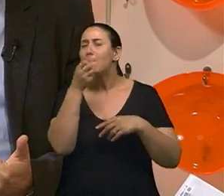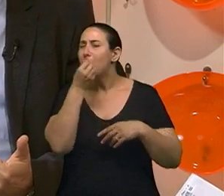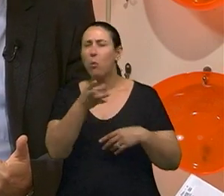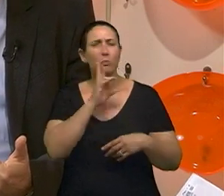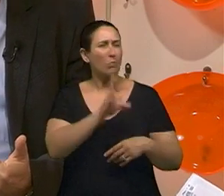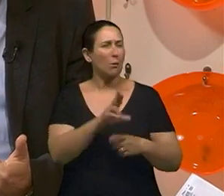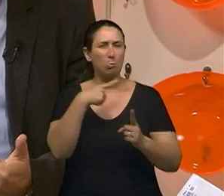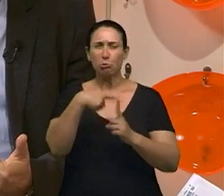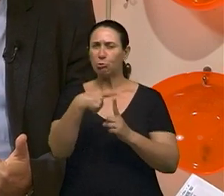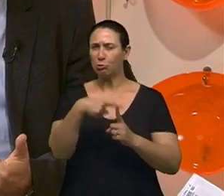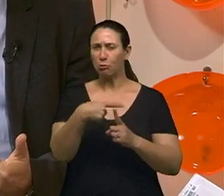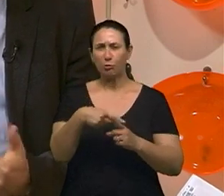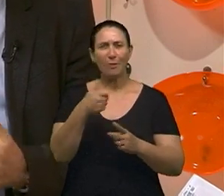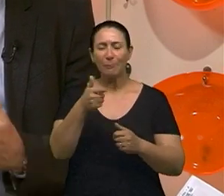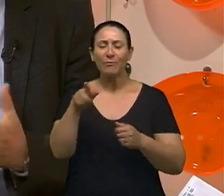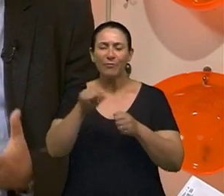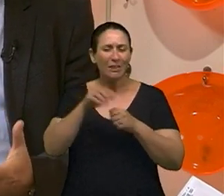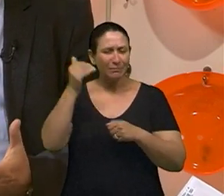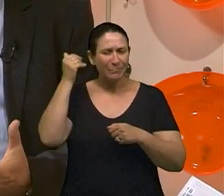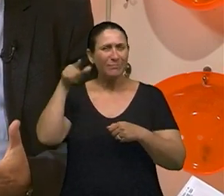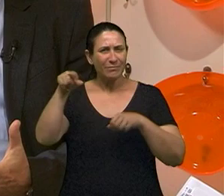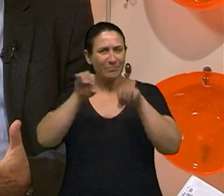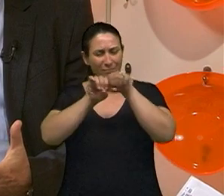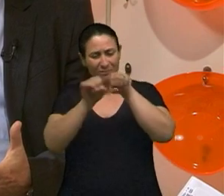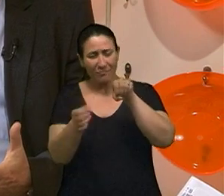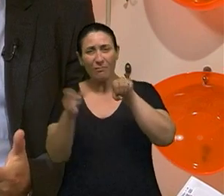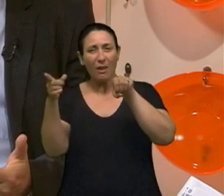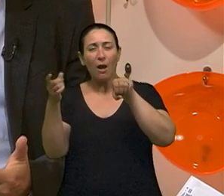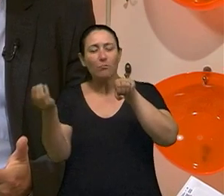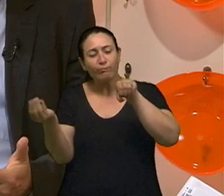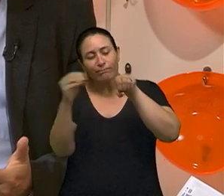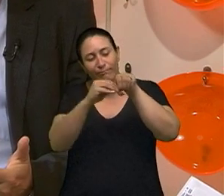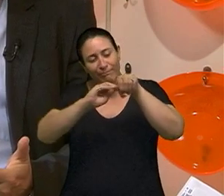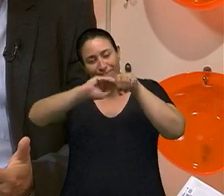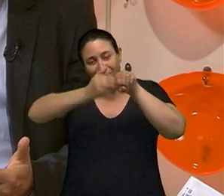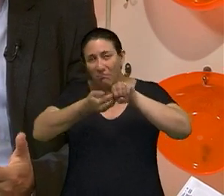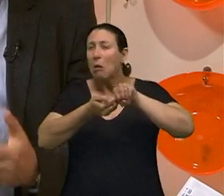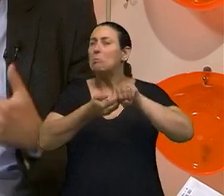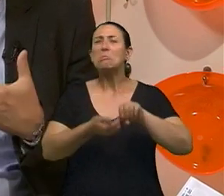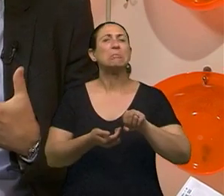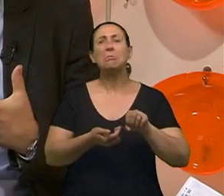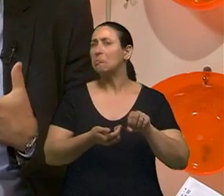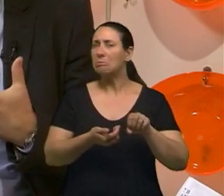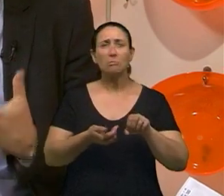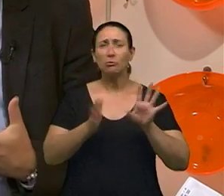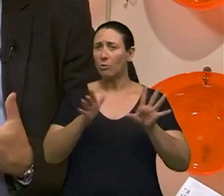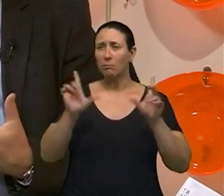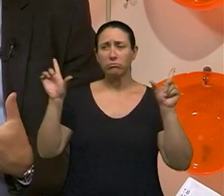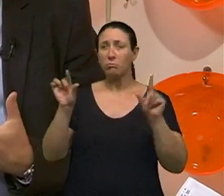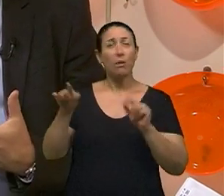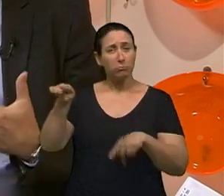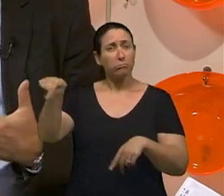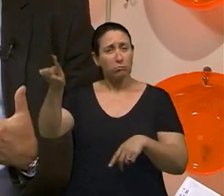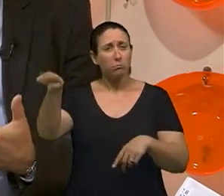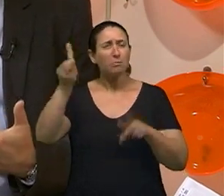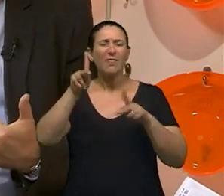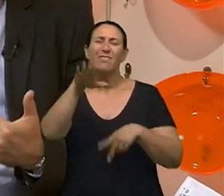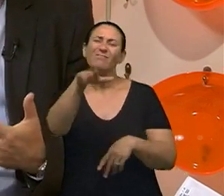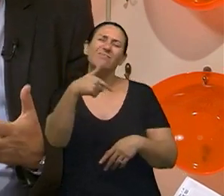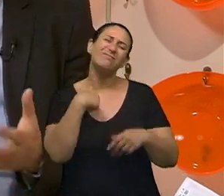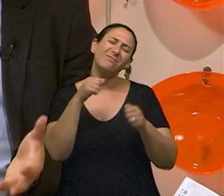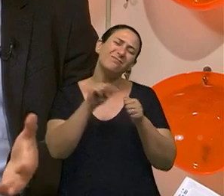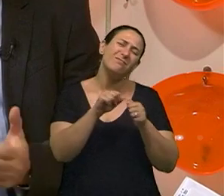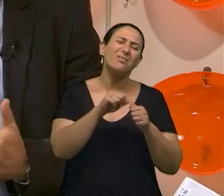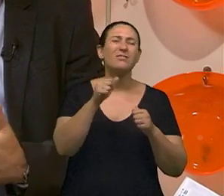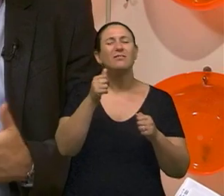bom no implante de endoprótese para neurismo da horta que hoje nós estamos reduzindo e o próprio paciente pede ele Ah Doutor em